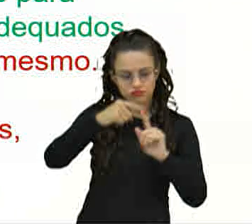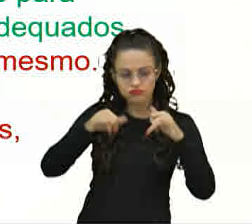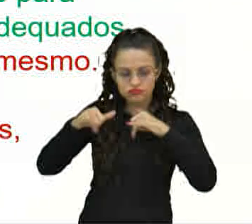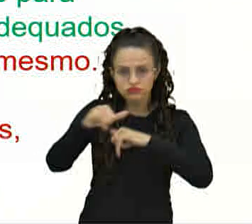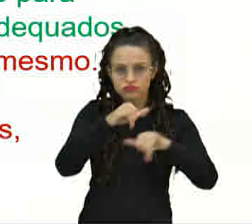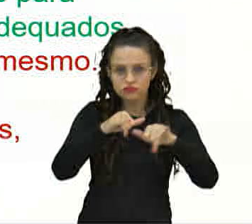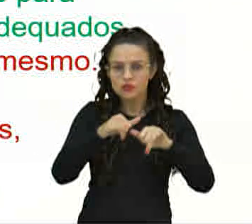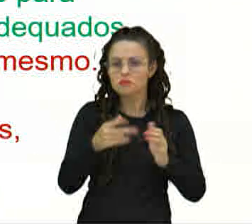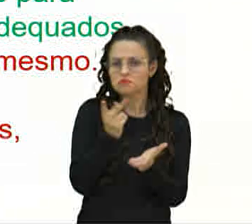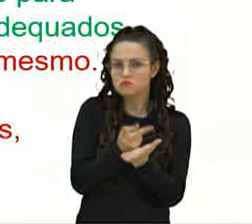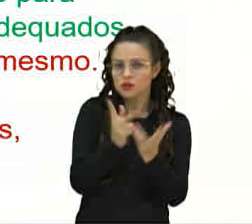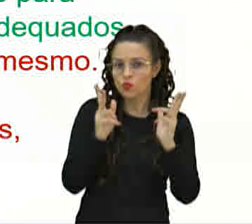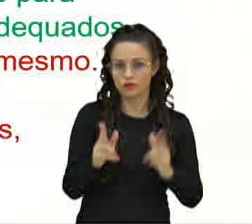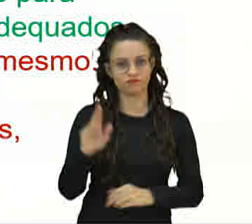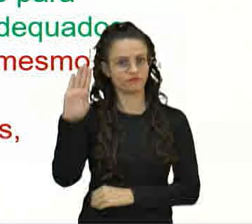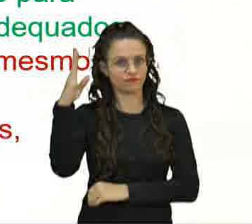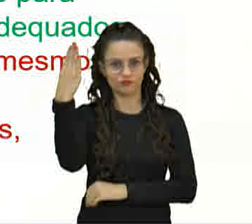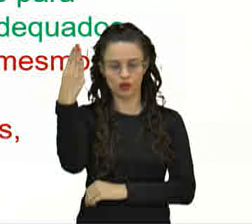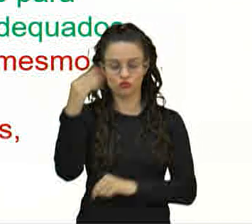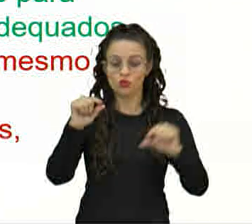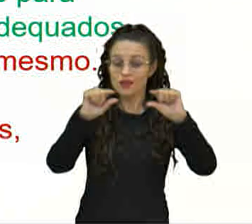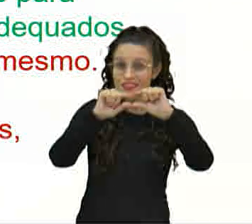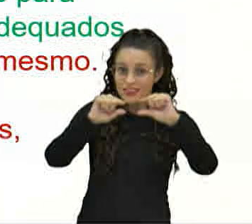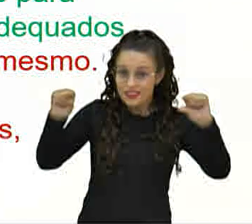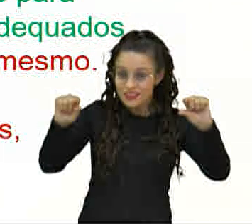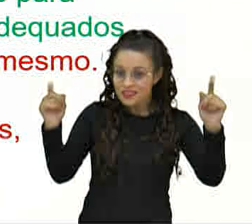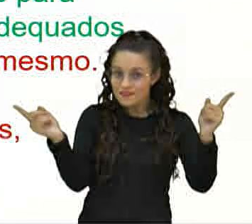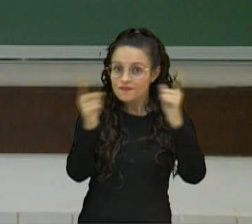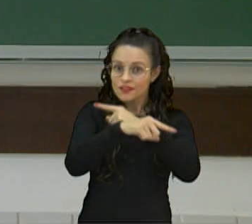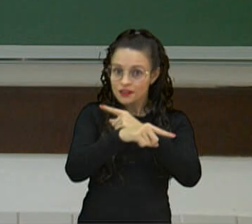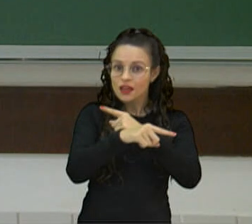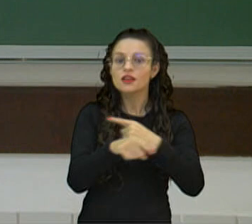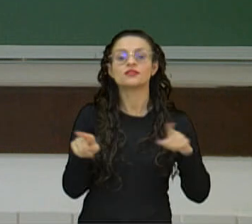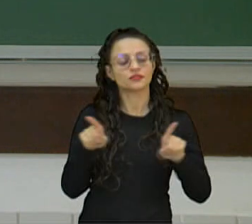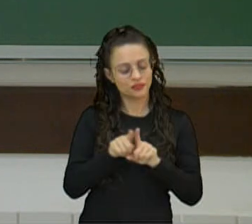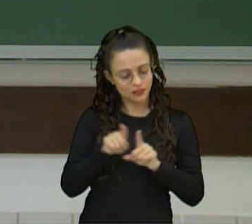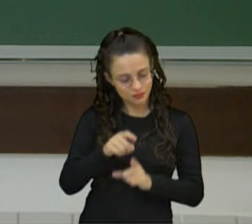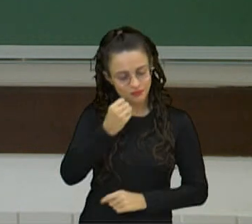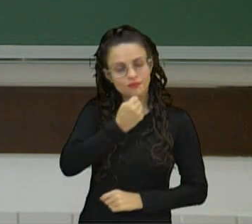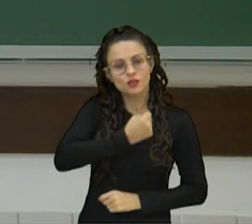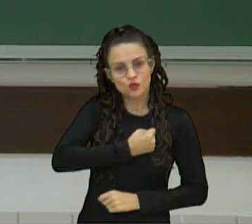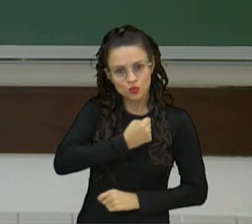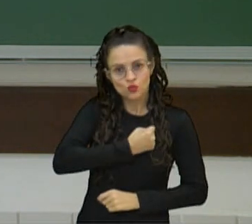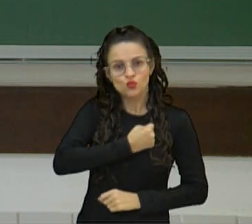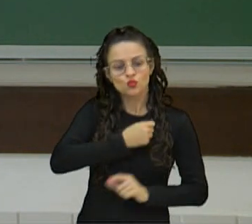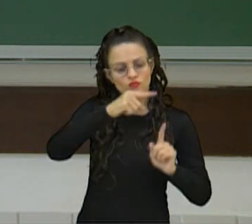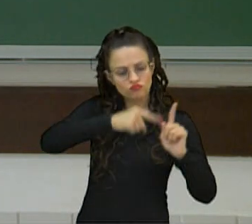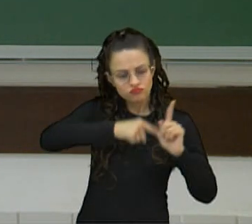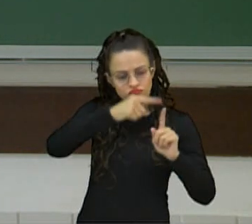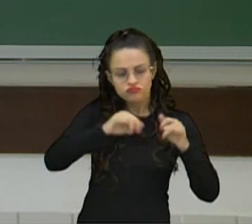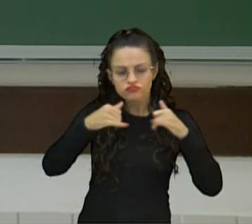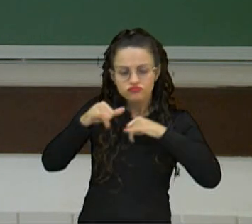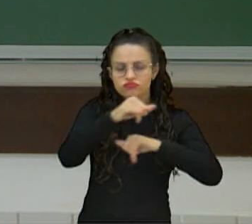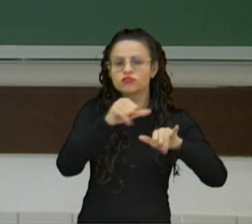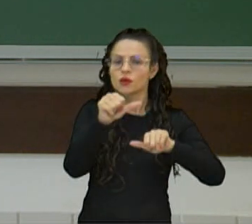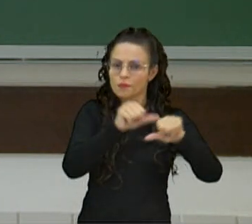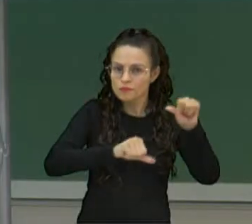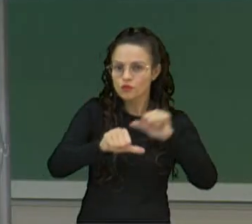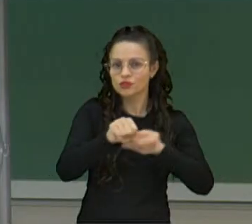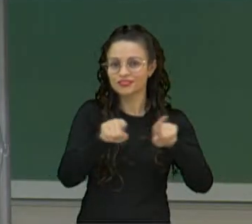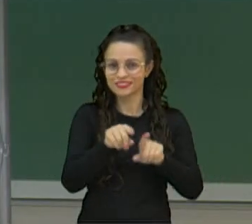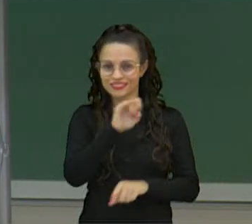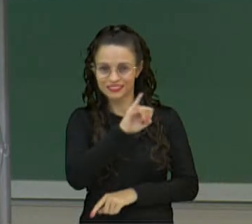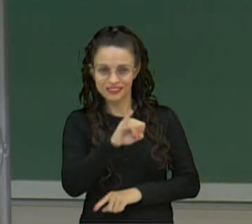você inverte uma equação, você deve inverter o valor da entalpia. Se era positivo, fica negativo. Se era negativo,